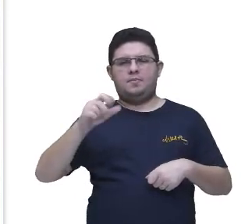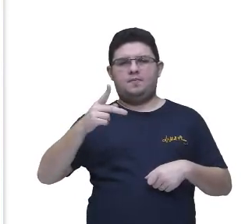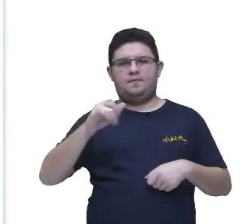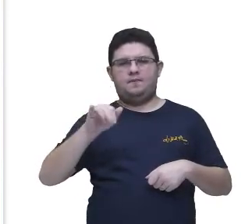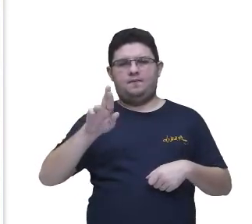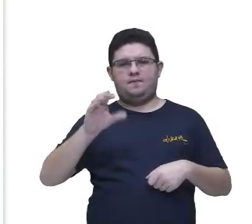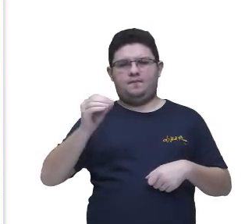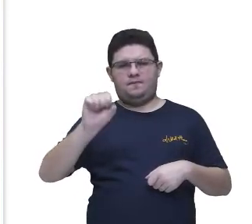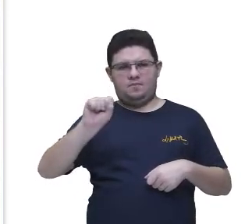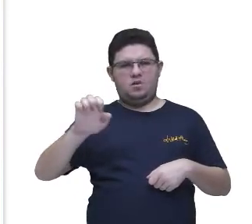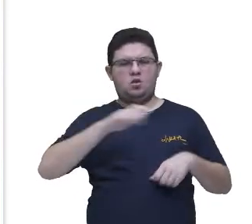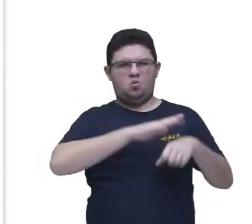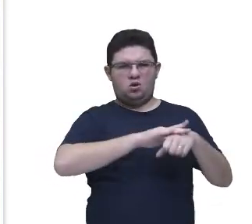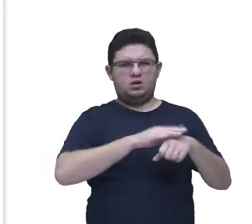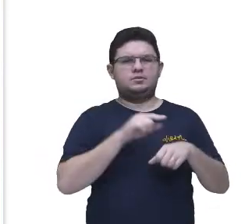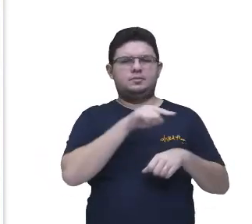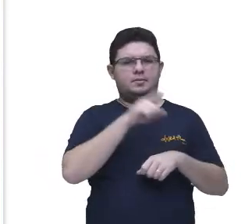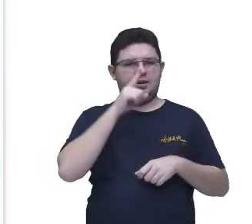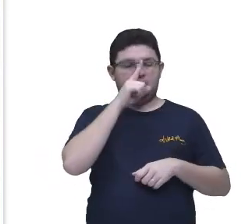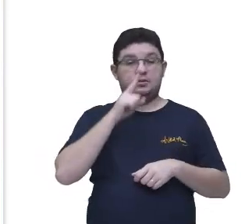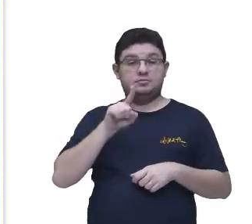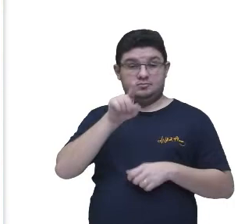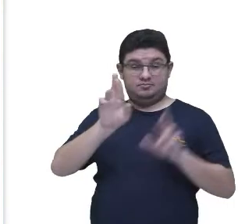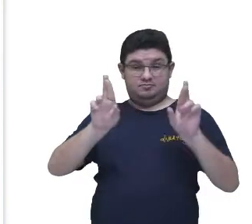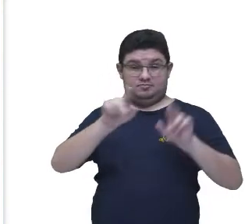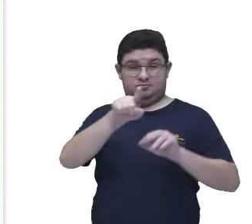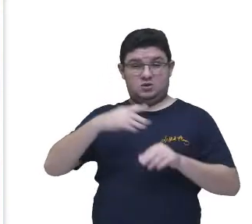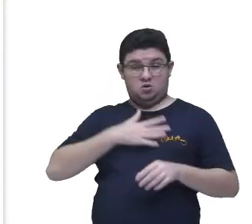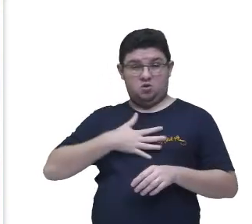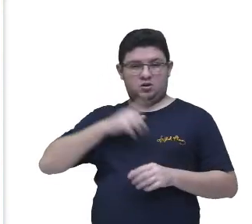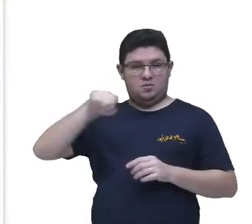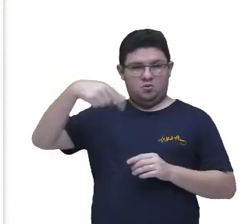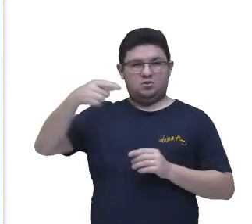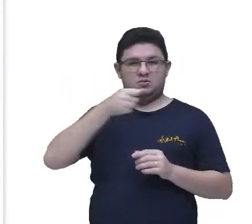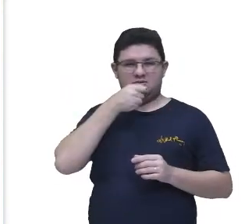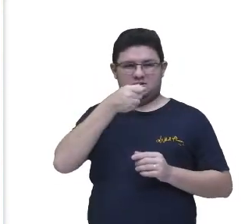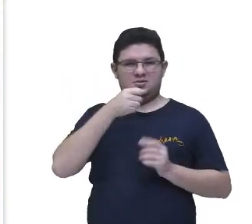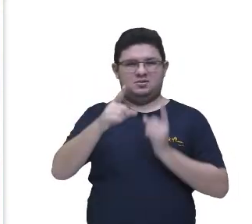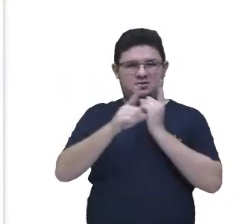tenham gostado e tenham aprendido e até o próximo Semeando Talk Show.